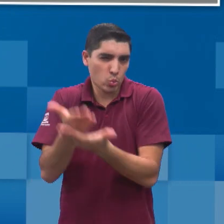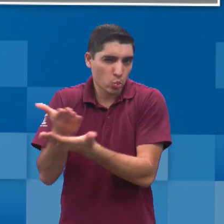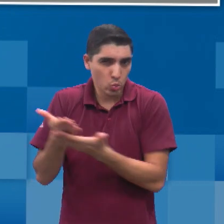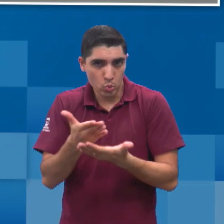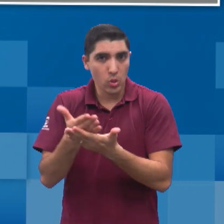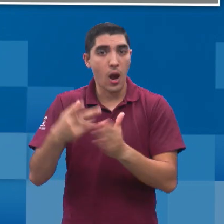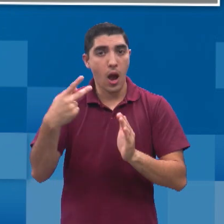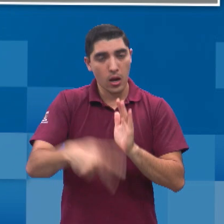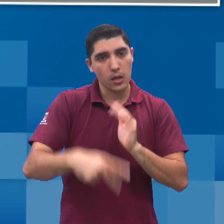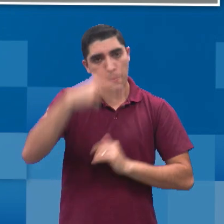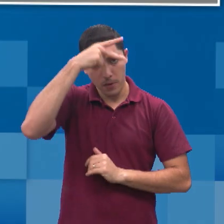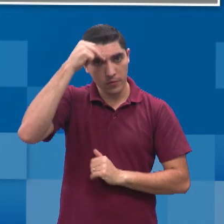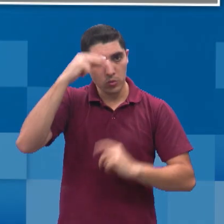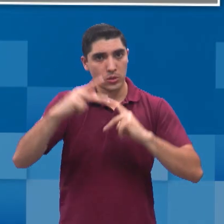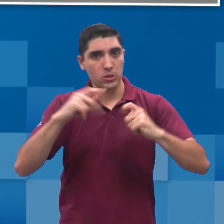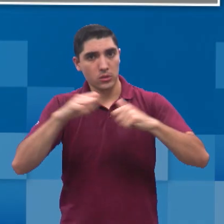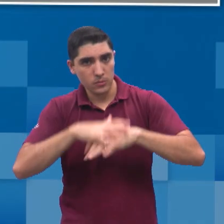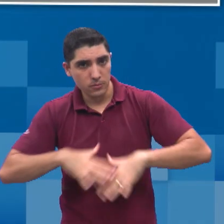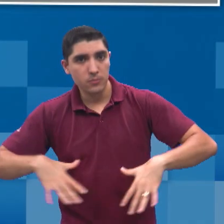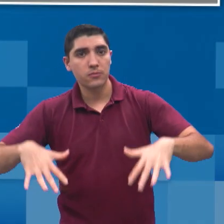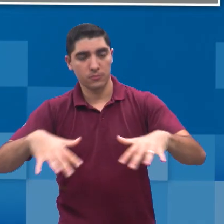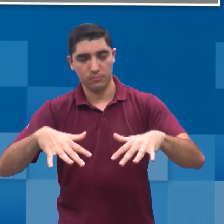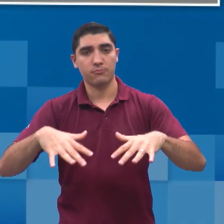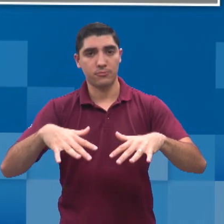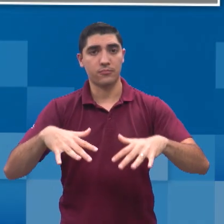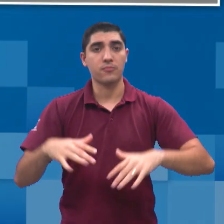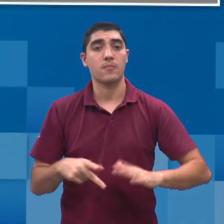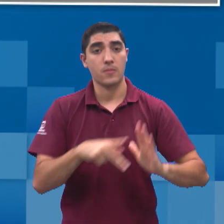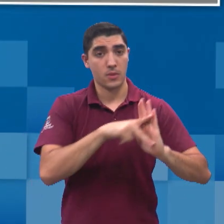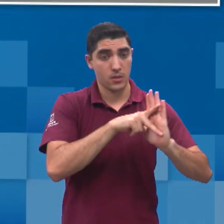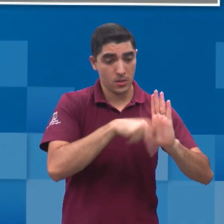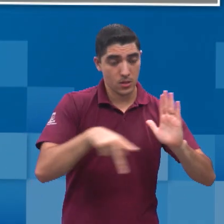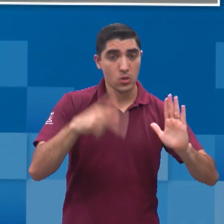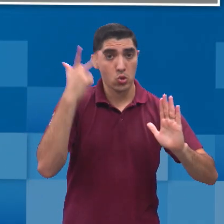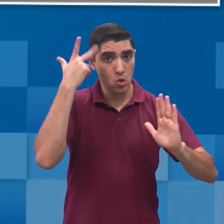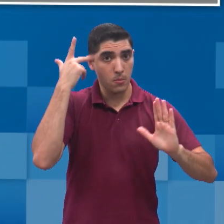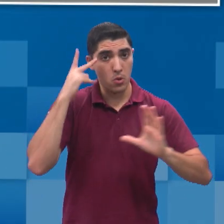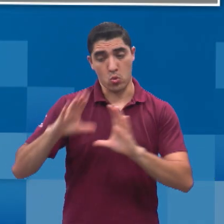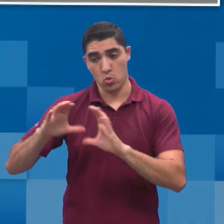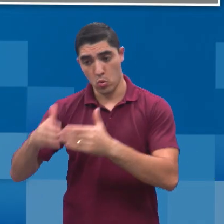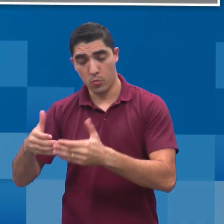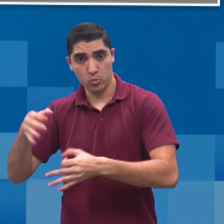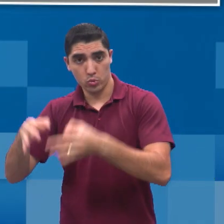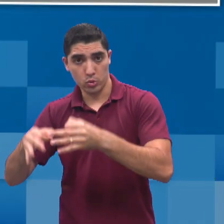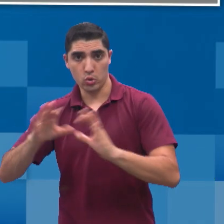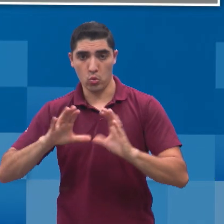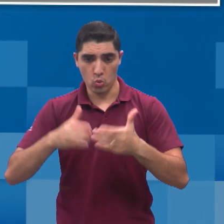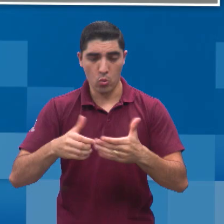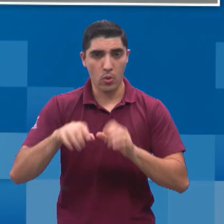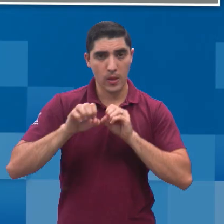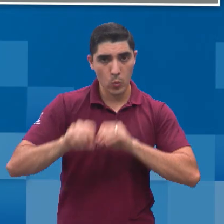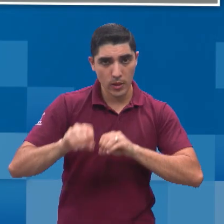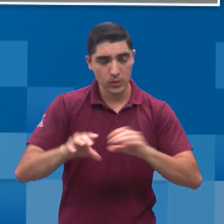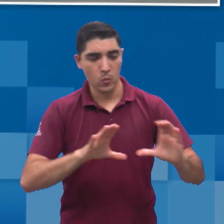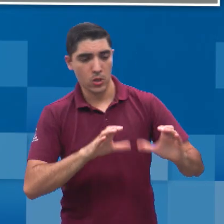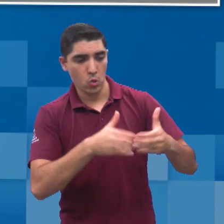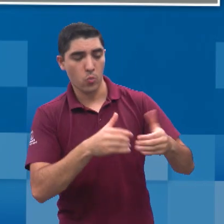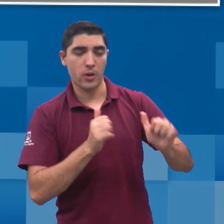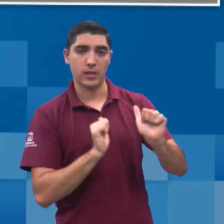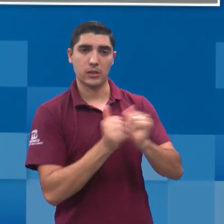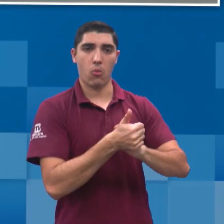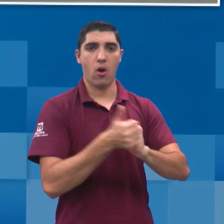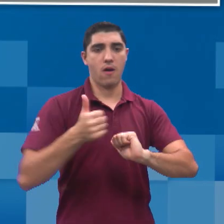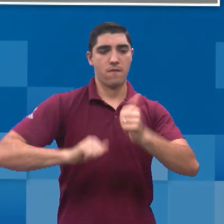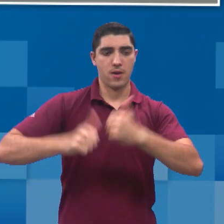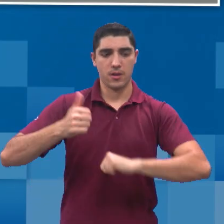Ensino de São José dos Campos e da outras providências. Rito ordinário, Comissões de Justiça, Educação e